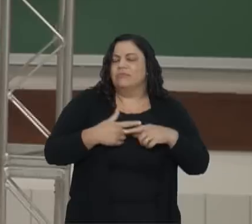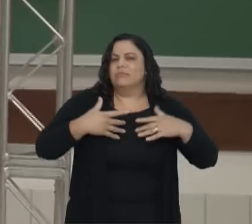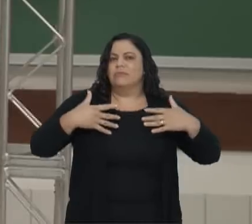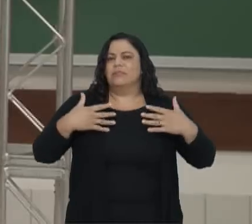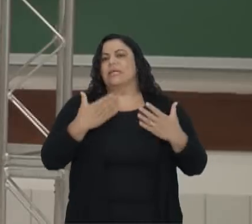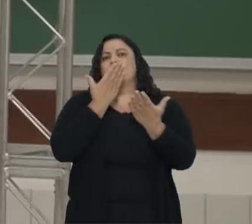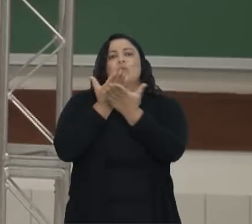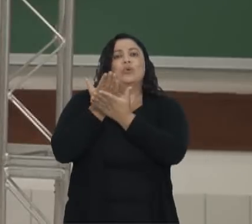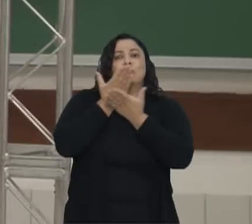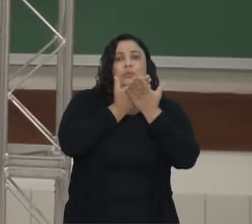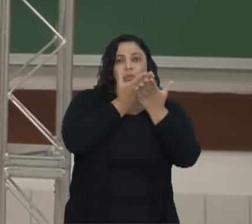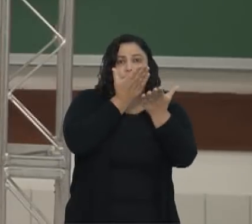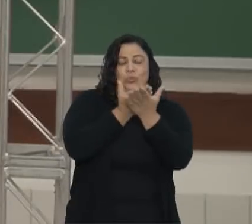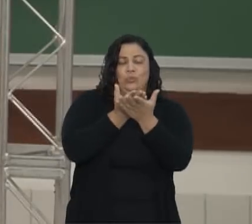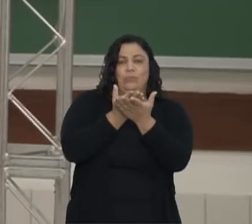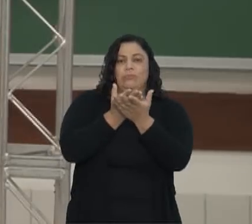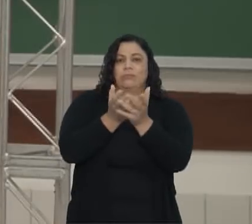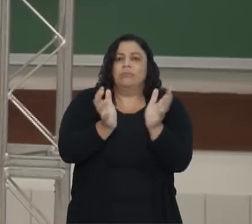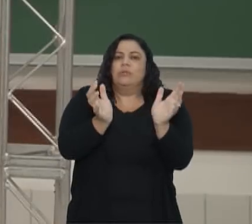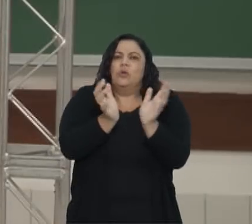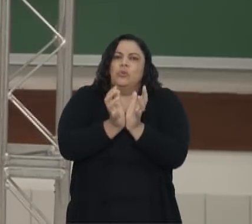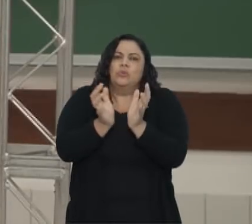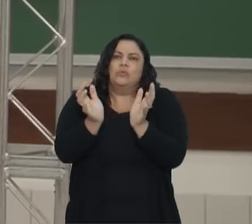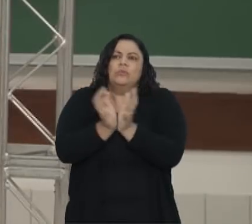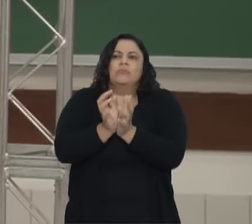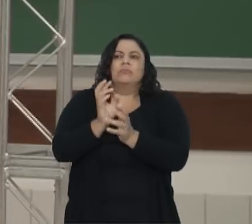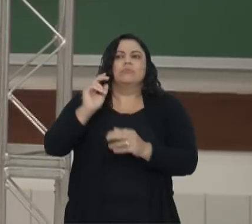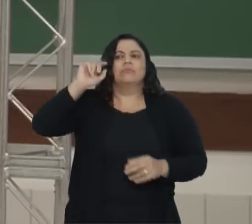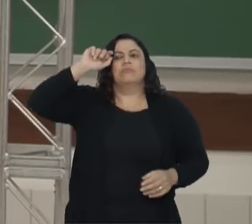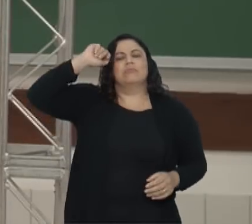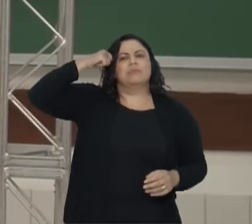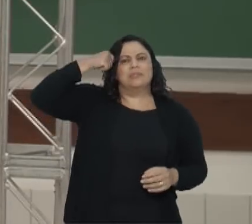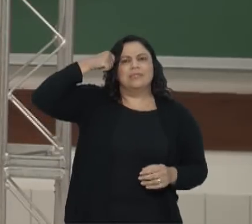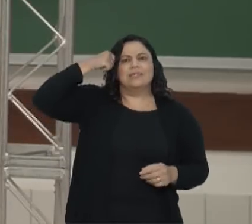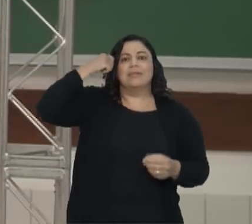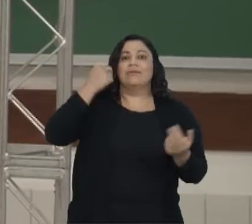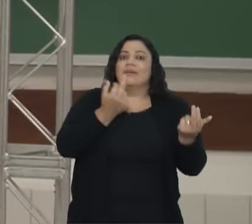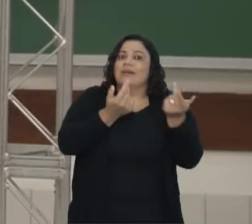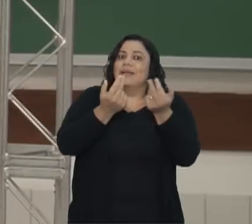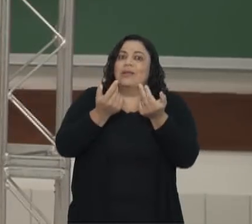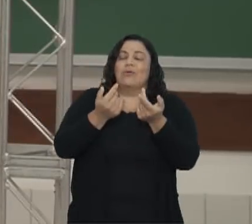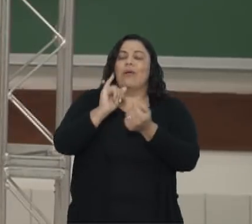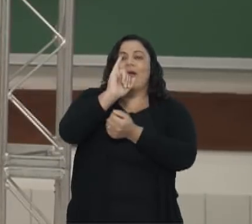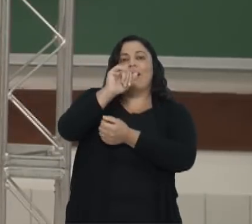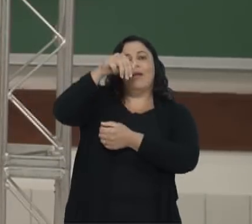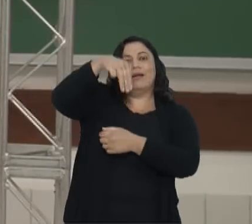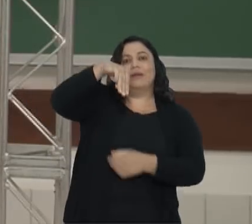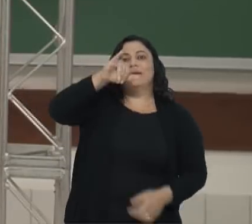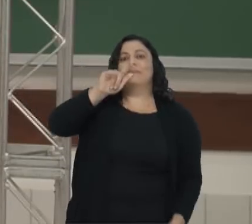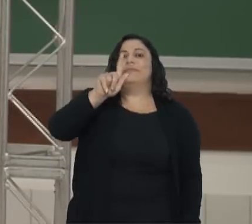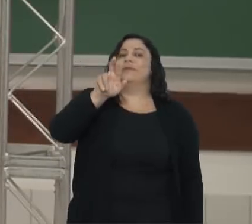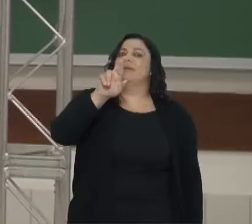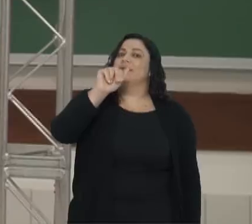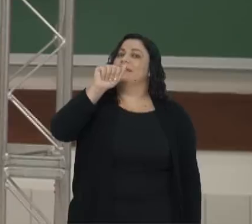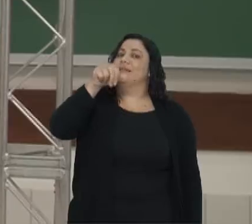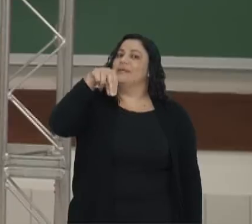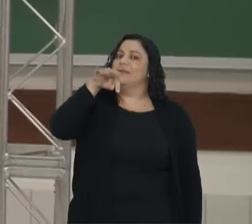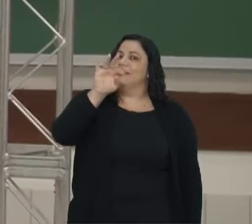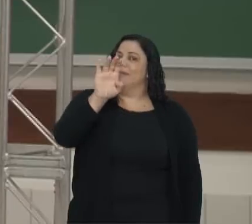quando estuda os povos africanos, como imigrantes, como tratamos os europeus? Porque as condições com que eles